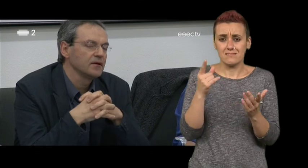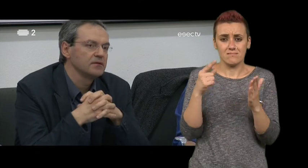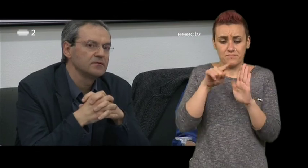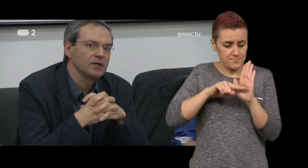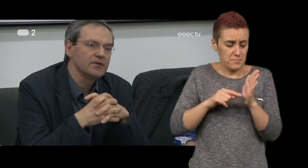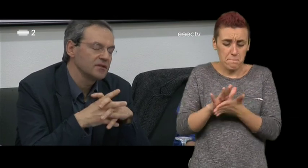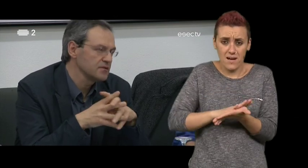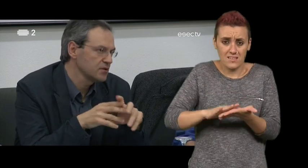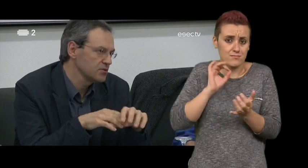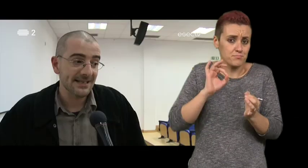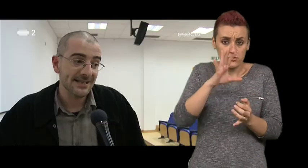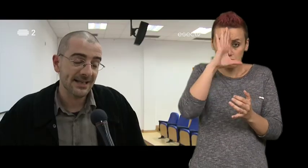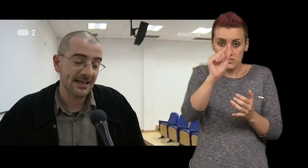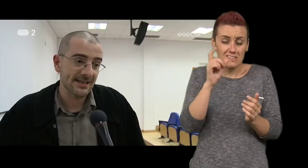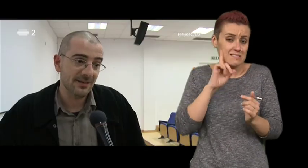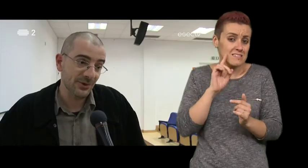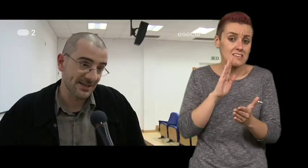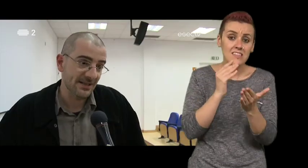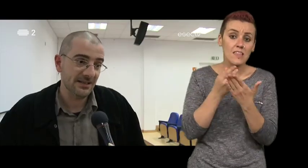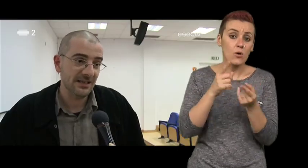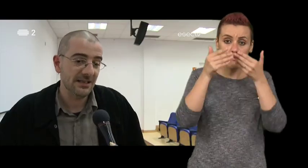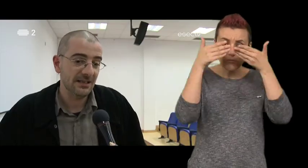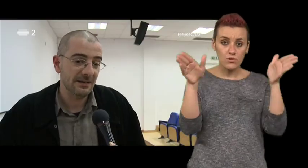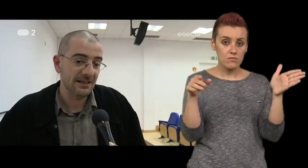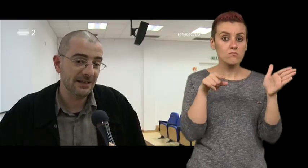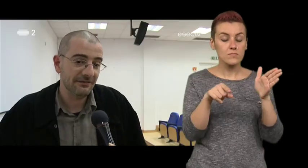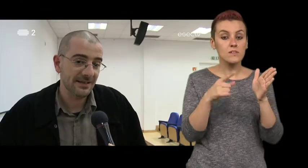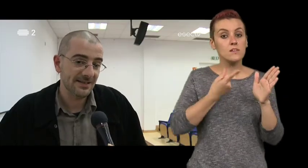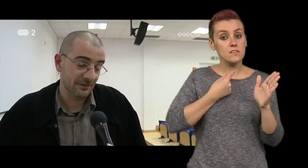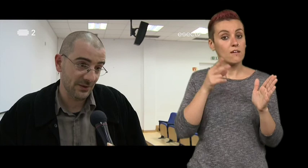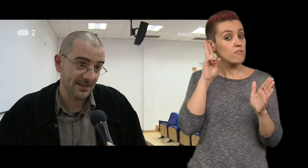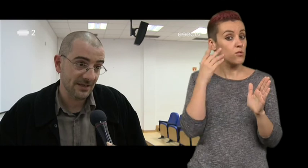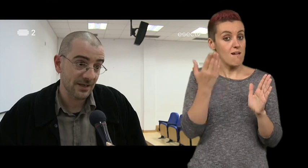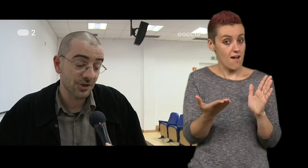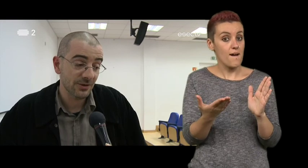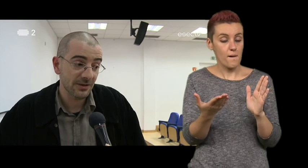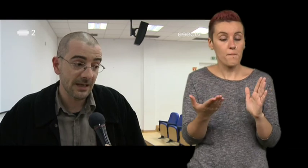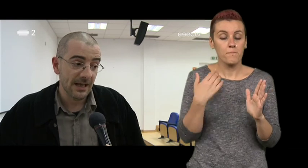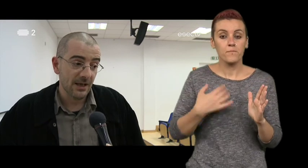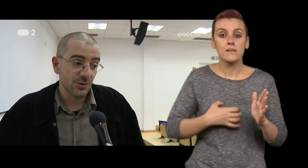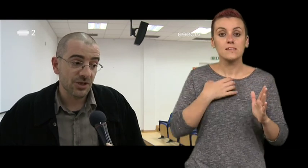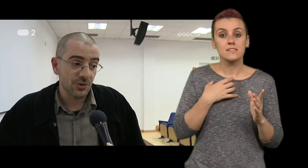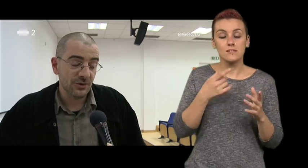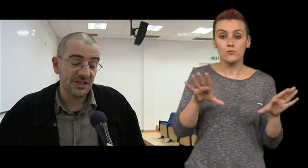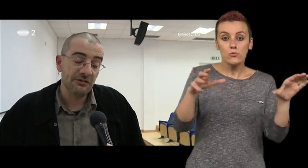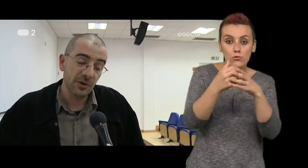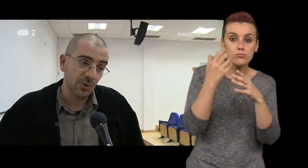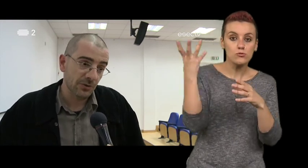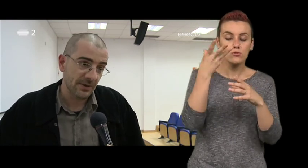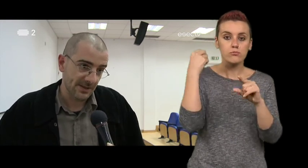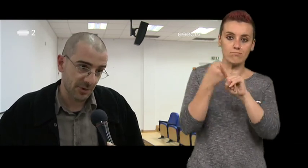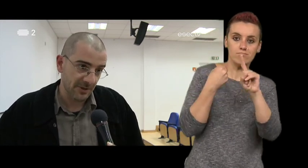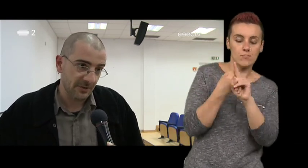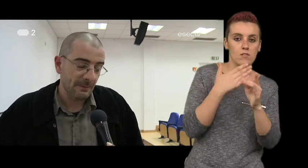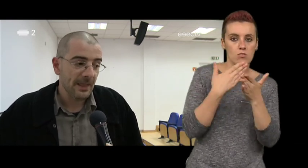basilares do nosso Estado, essenciais à democracia e que devem ser valorizados. Acho que os agentes culturais têm feito